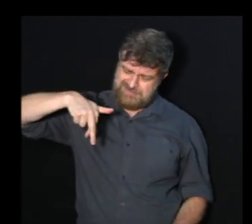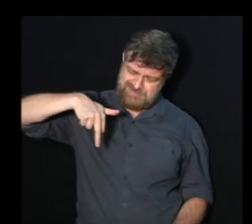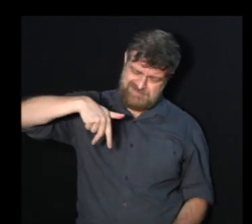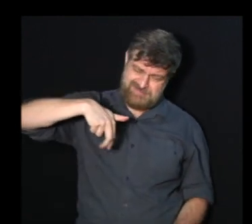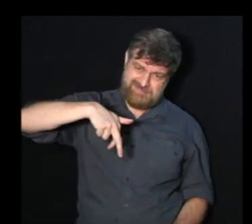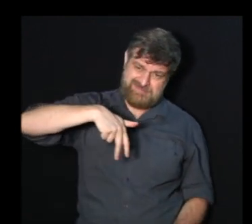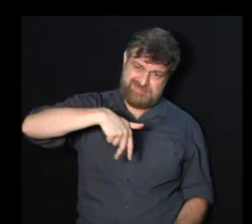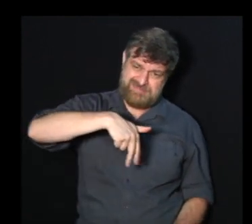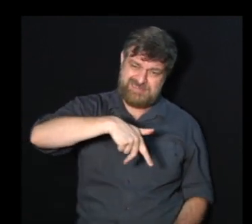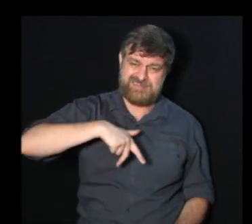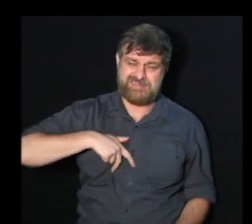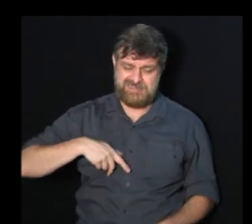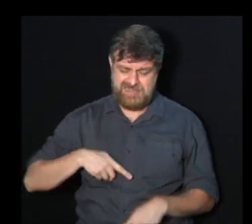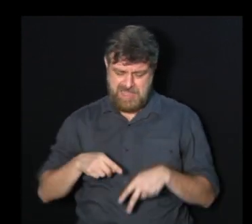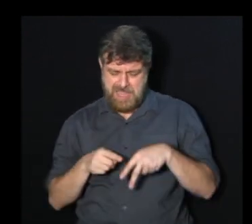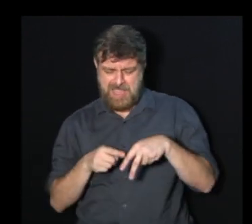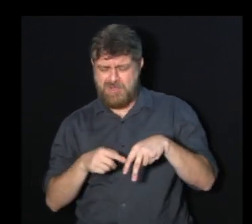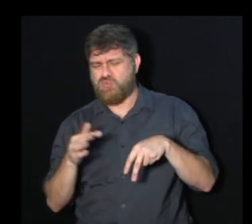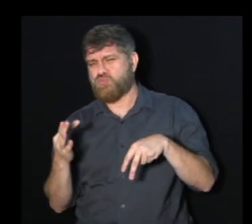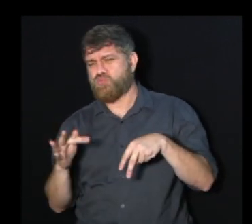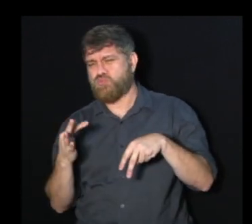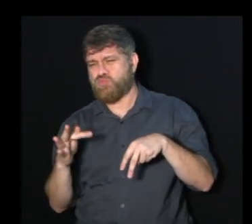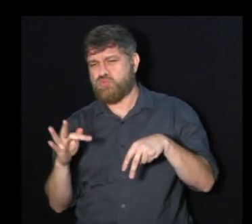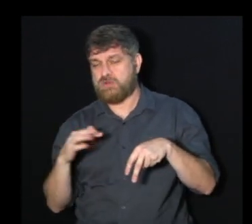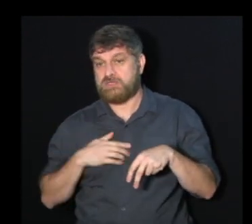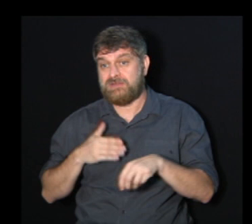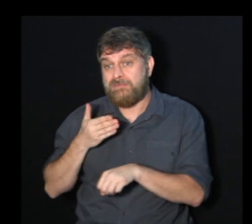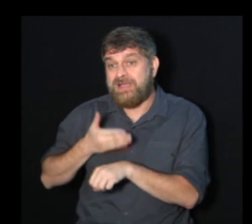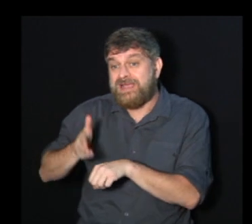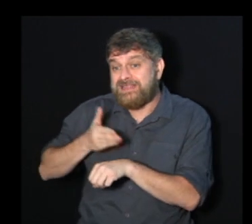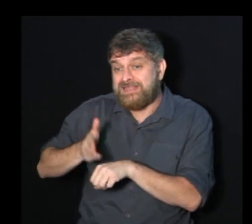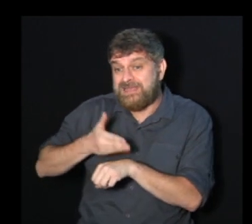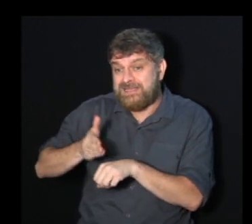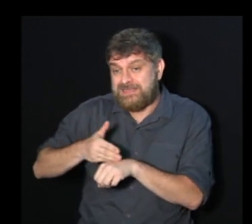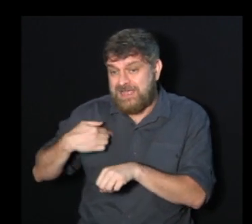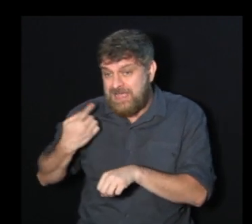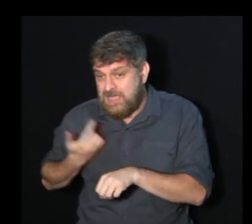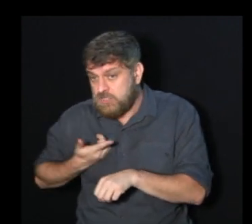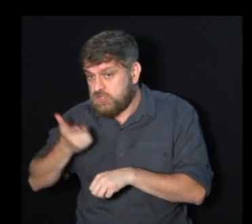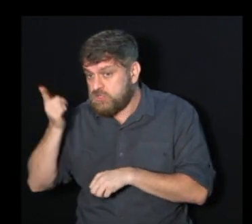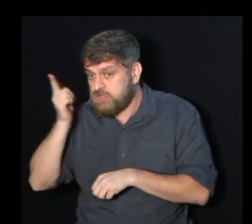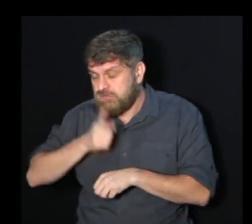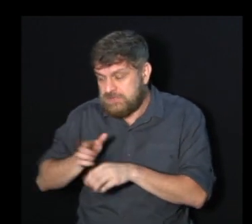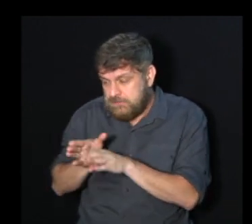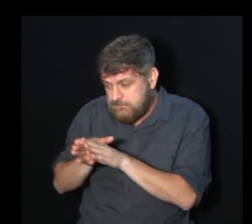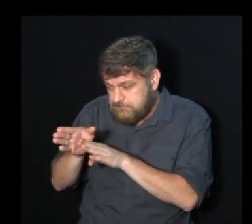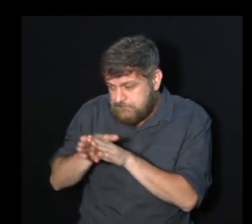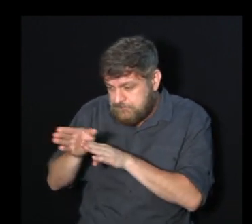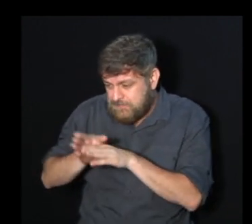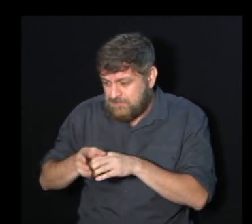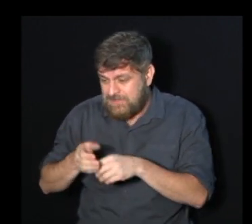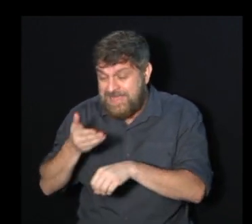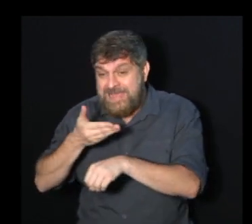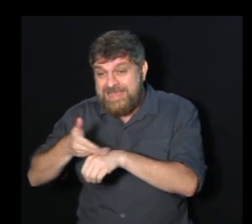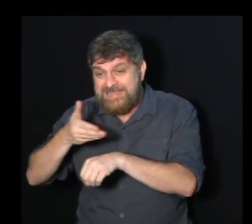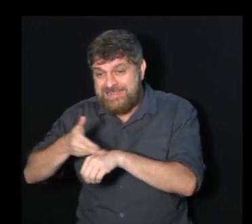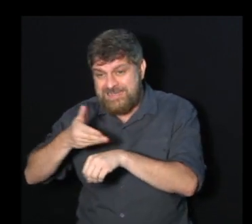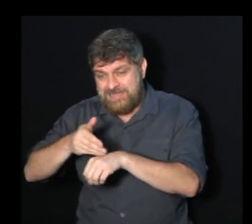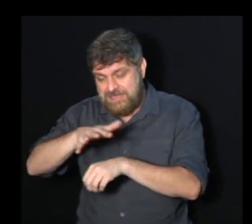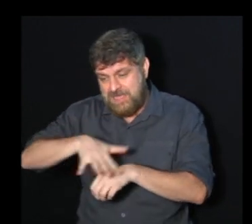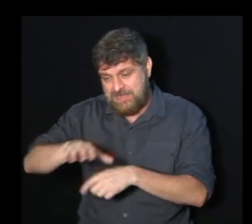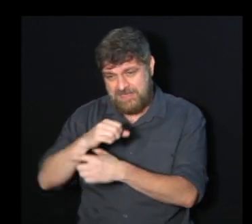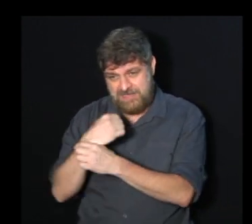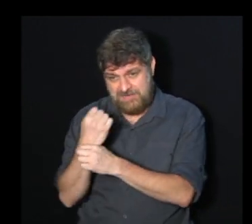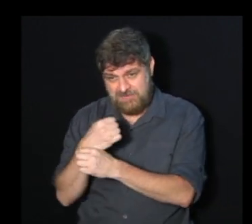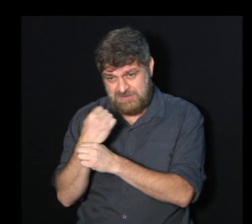caso do joelho. Então, isso é treinável, a gente consegue treinar, né, isso dentro da fisioterapia com